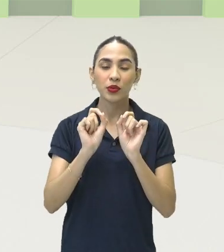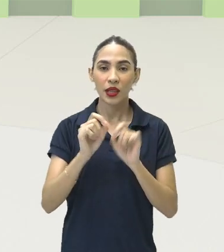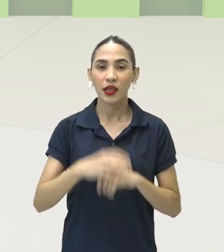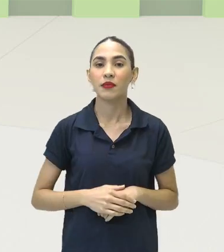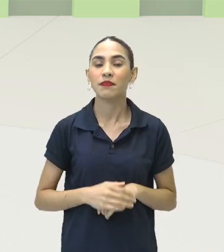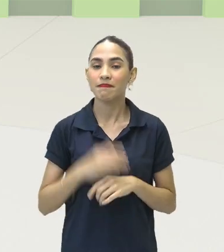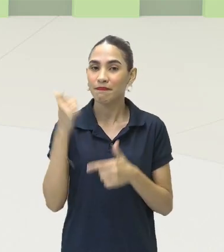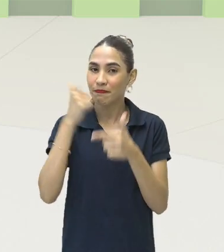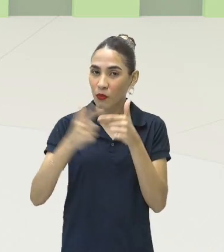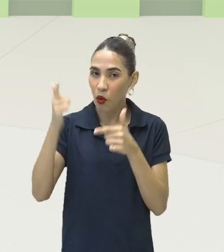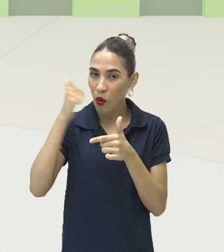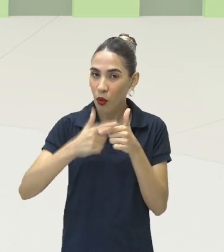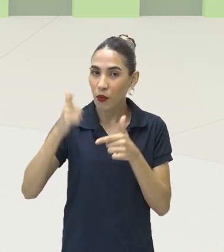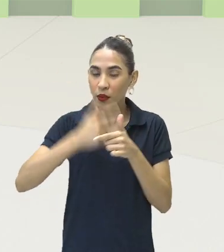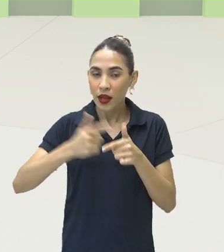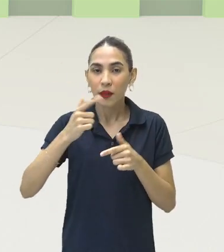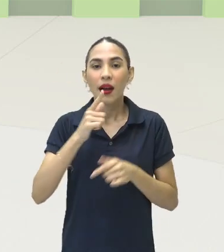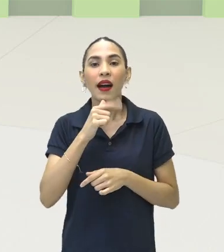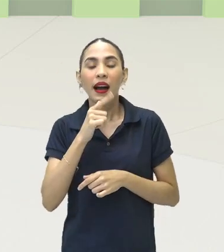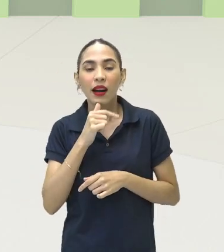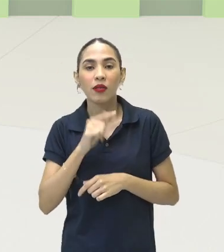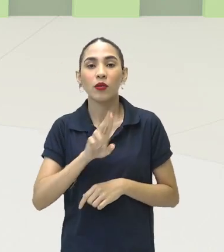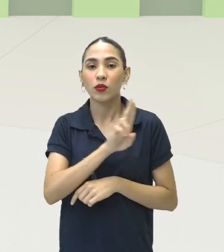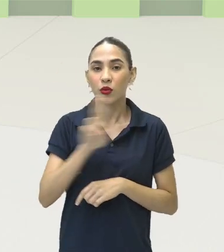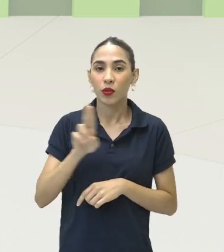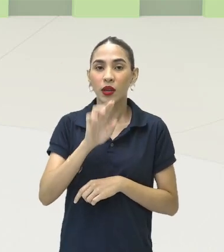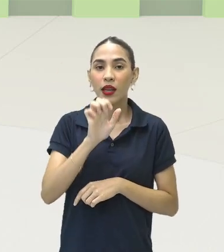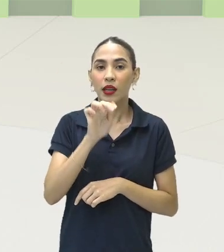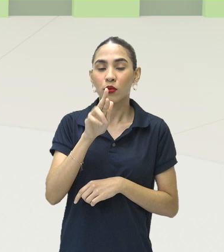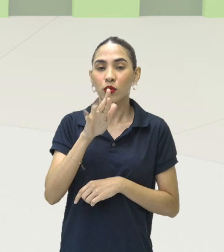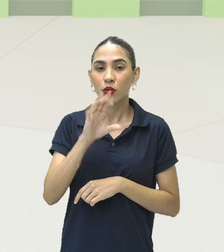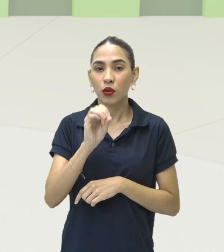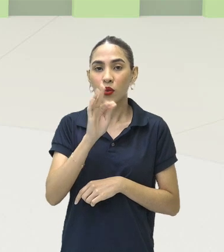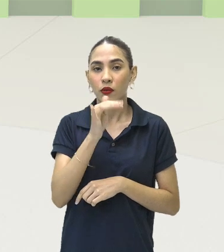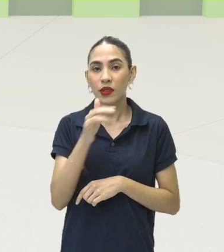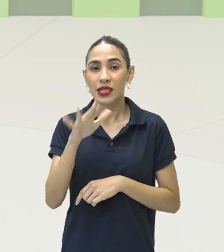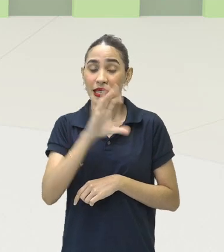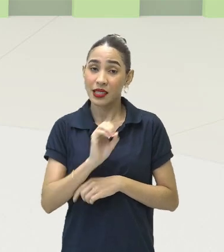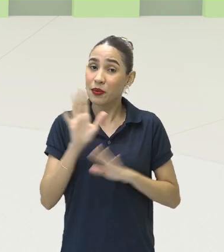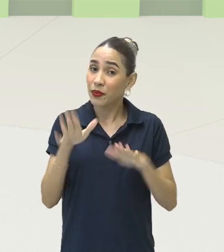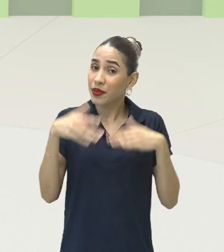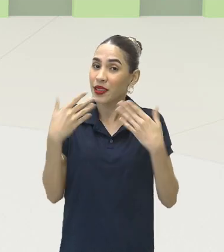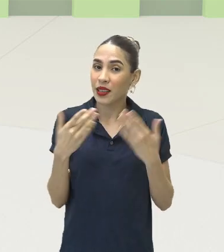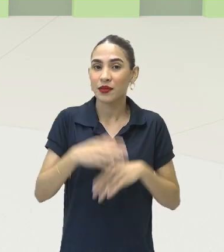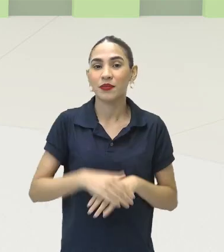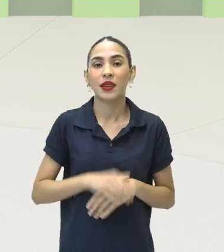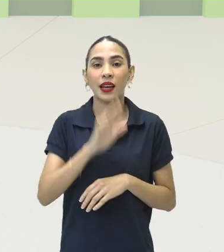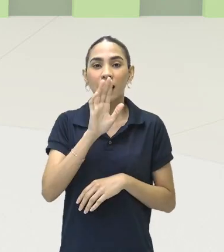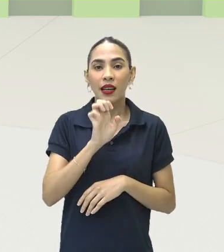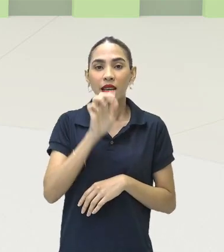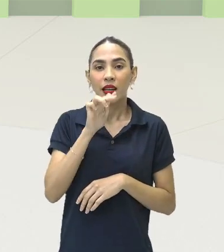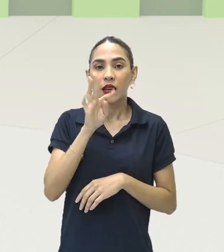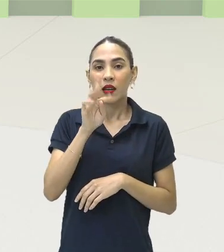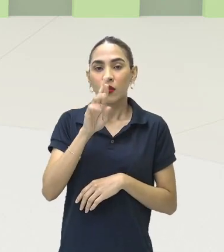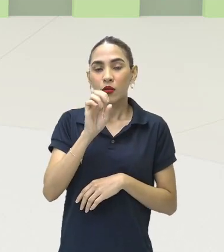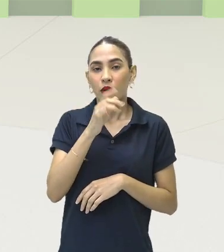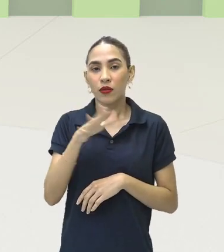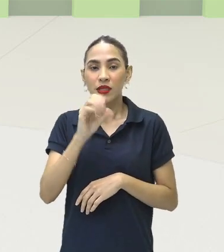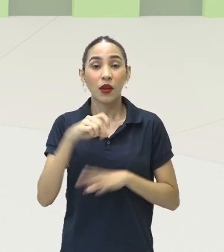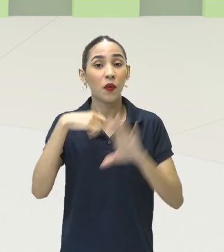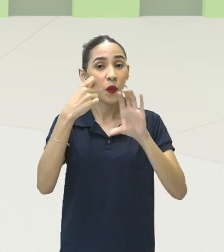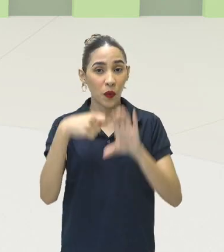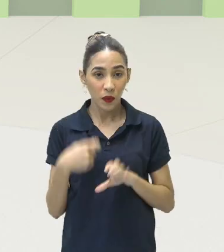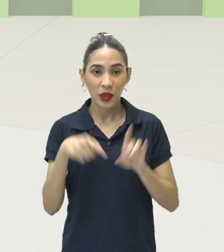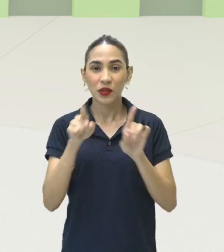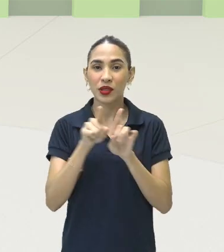causar problema ali para a água, que é chamada de eutrofização. E já que estamos falando de eutrofização, vamos assistir a um